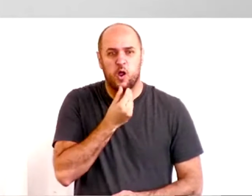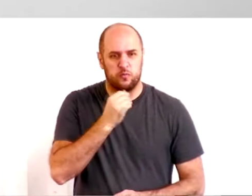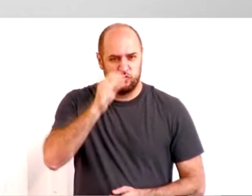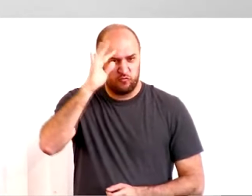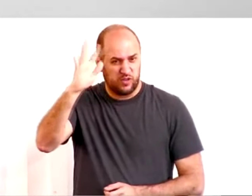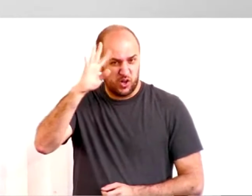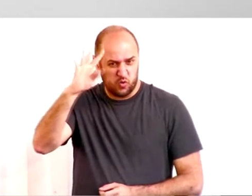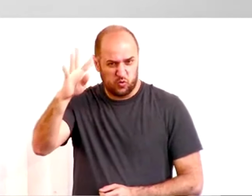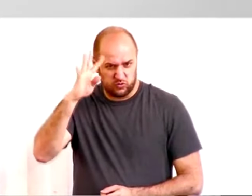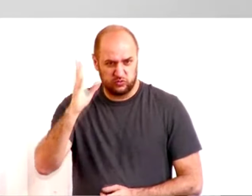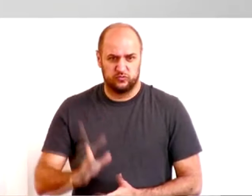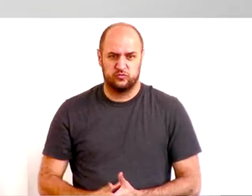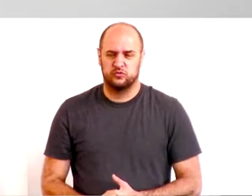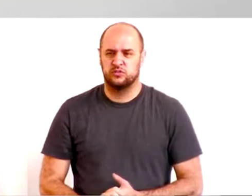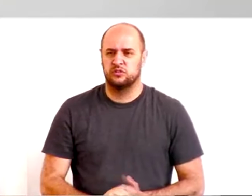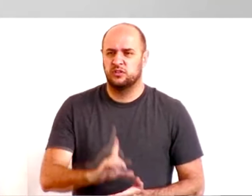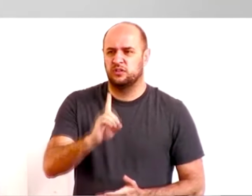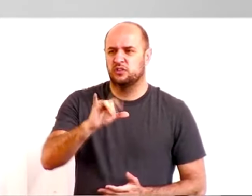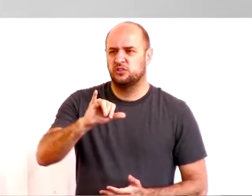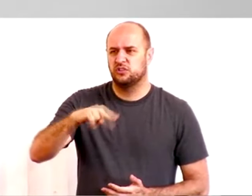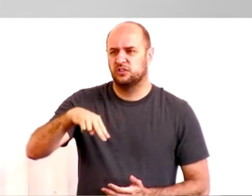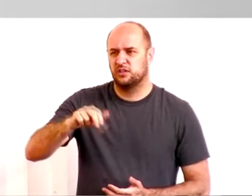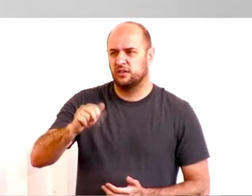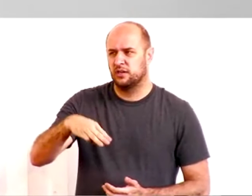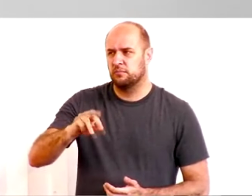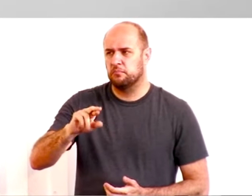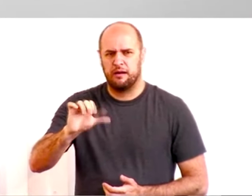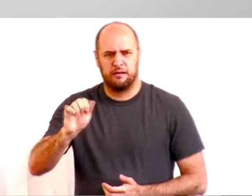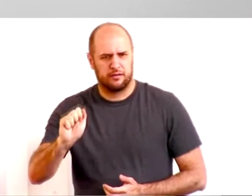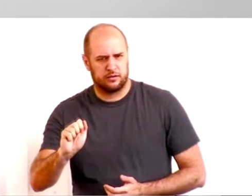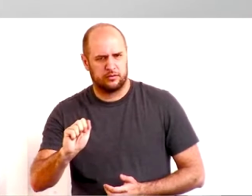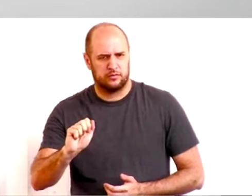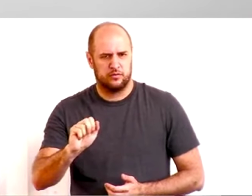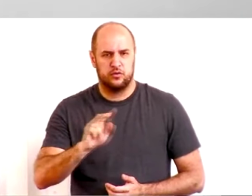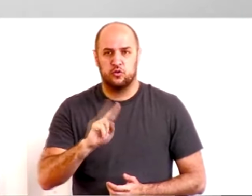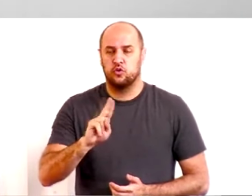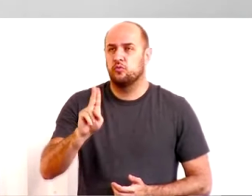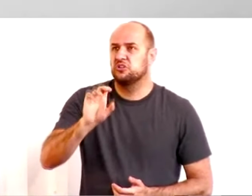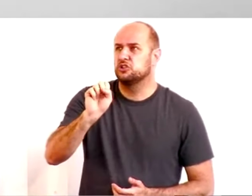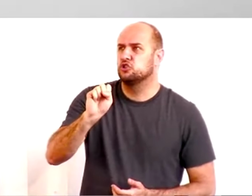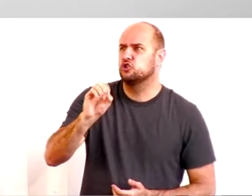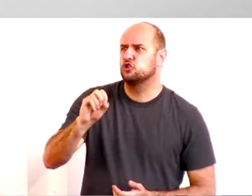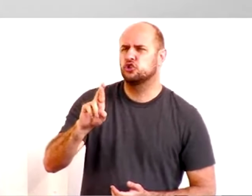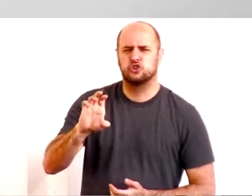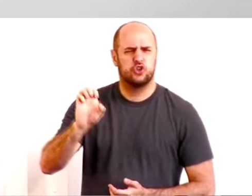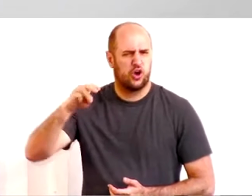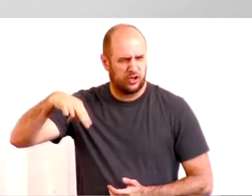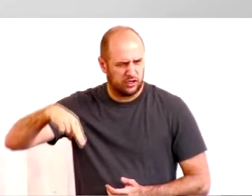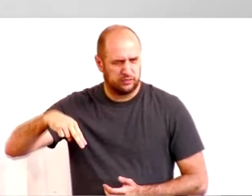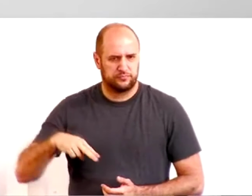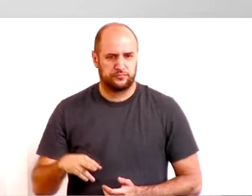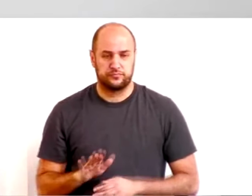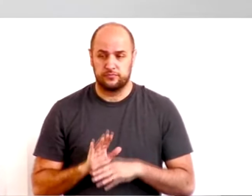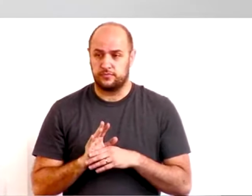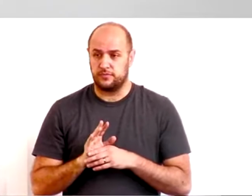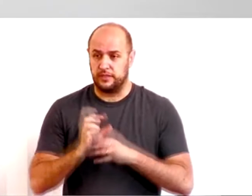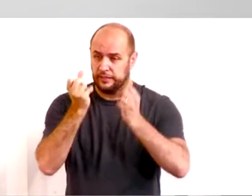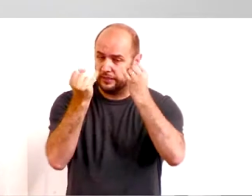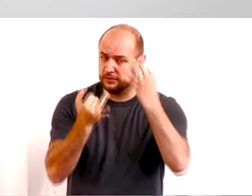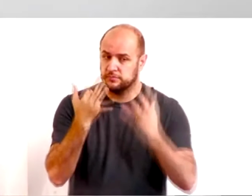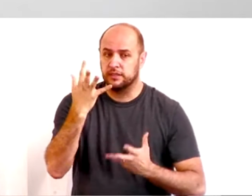dinamarquês, filósofo e teólogo dinamarquês de nome Søren Kierkegaard, nos ajuda a entender o sentido